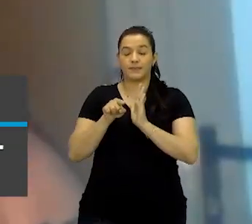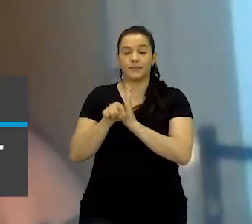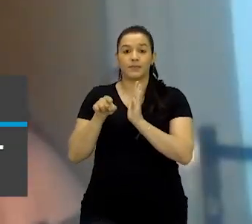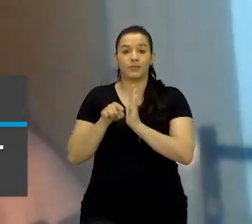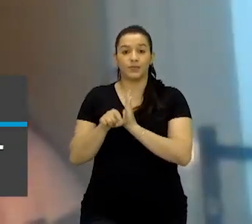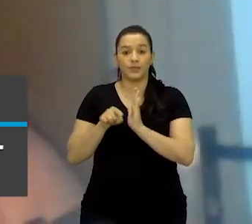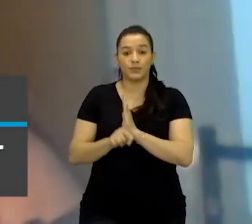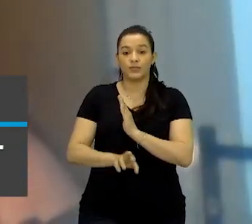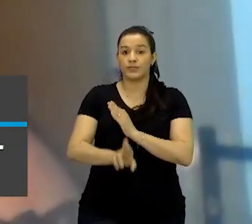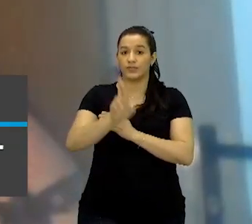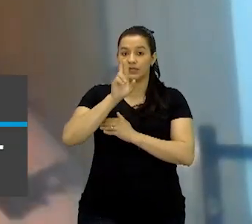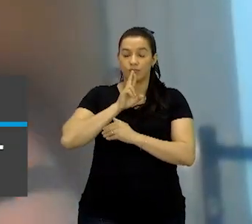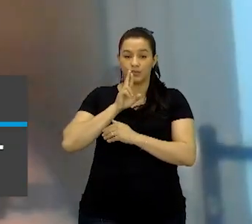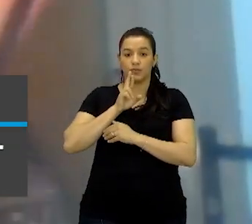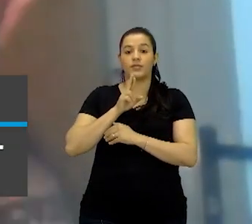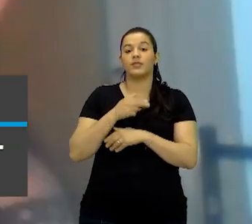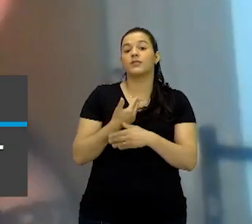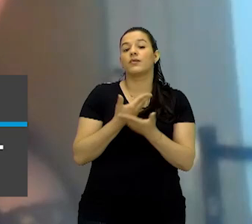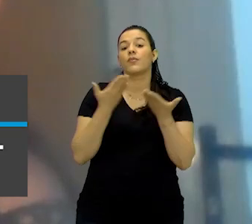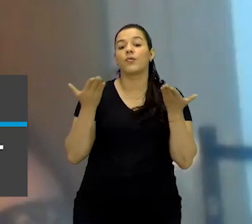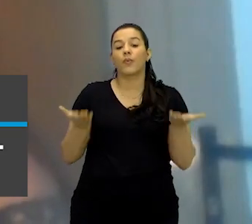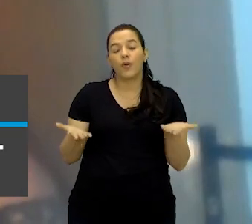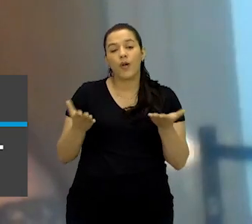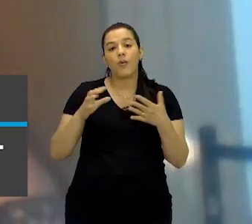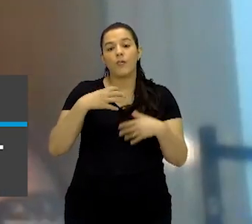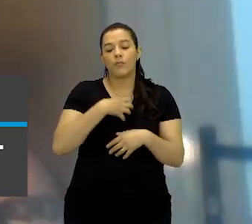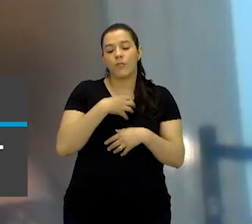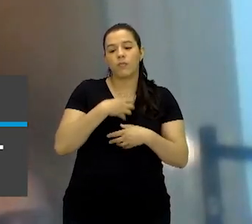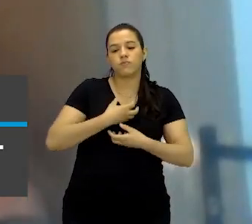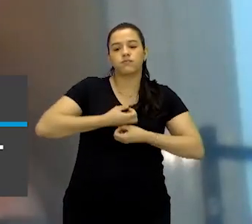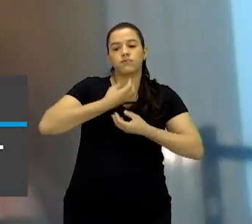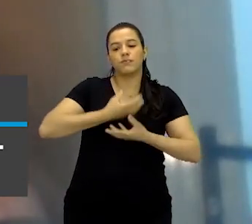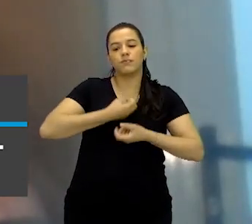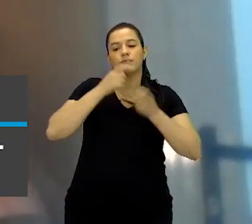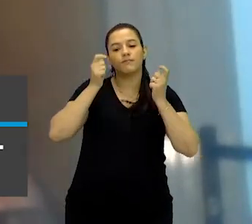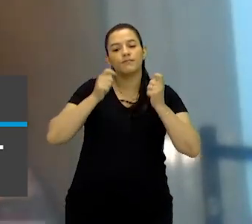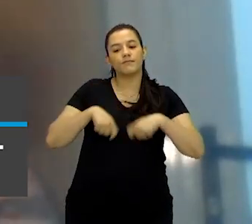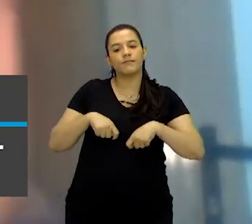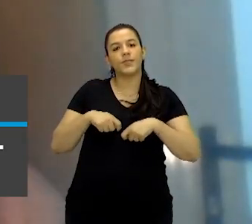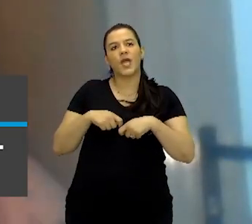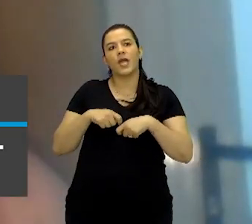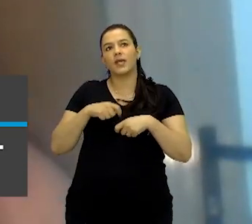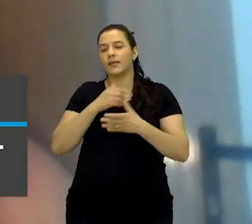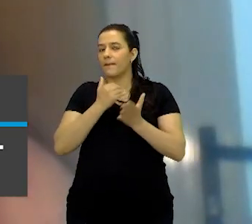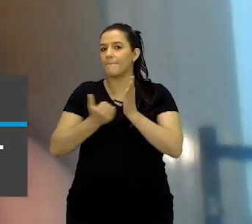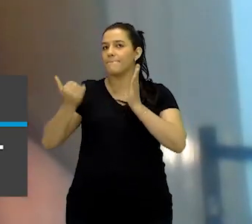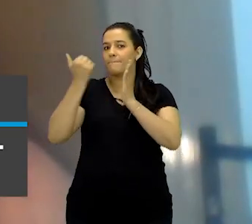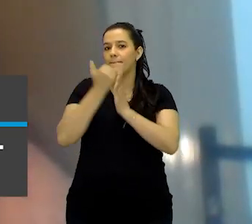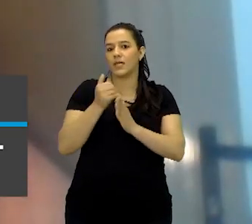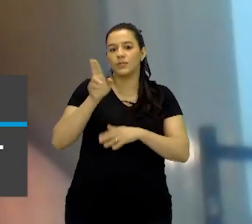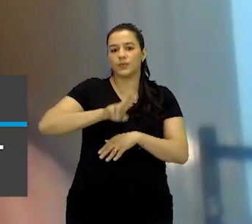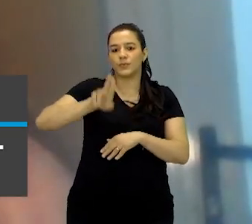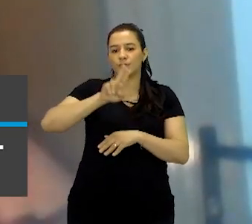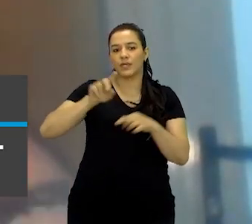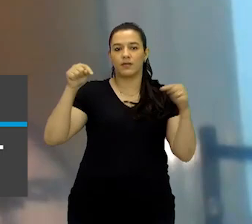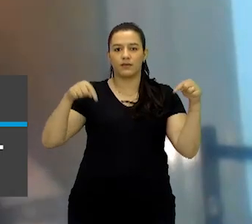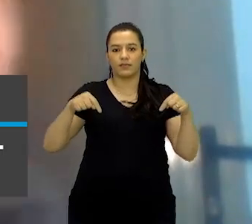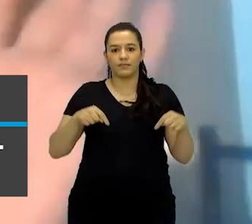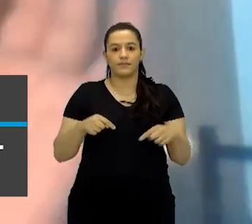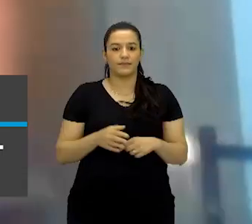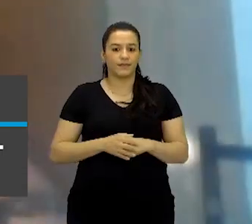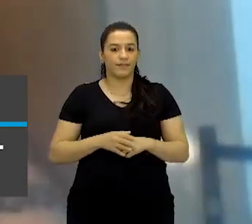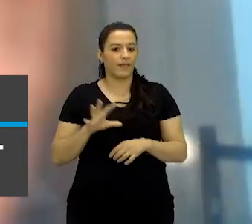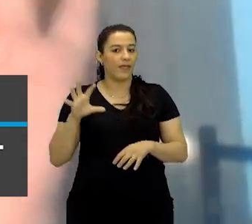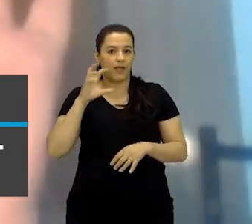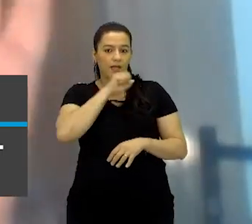vocês responderam, né? Qual competência socioemocional será que foi mais trabalhada nessa atividade? Jogo rápido